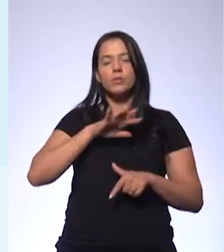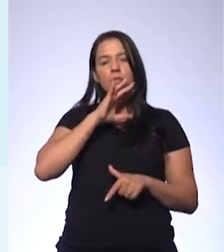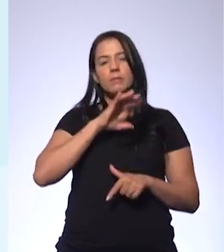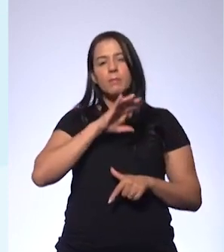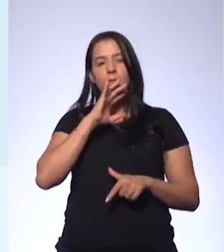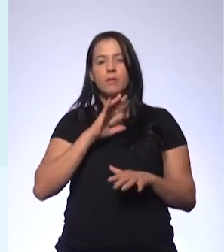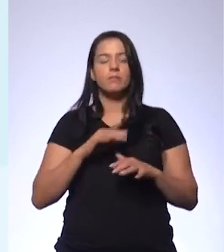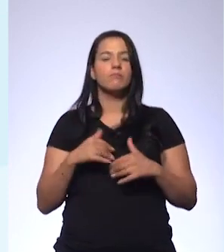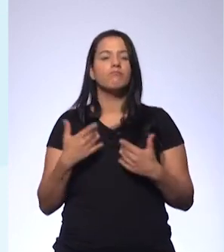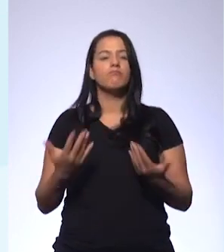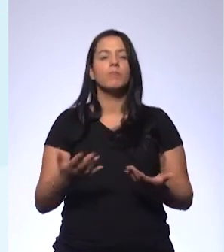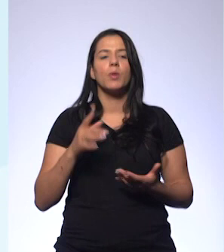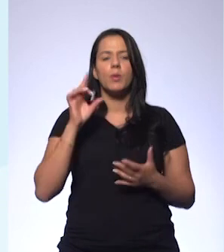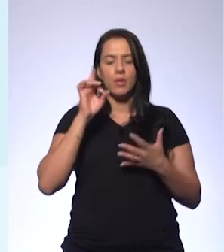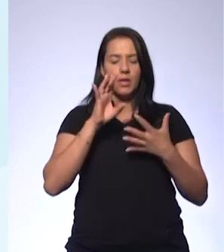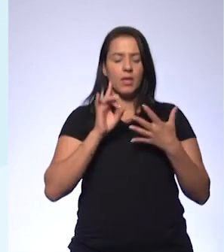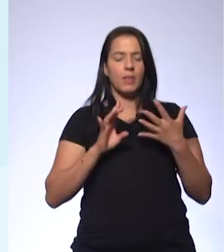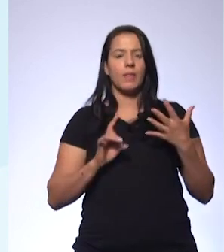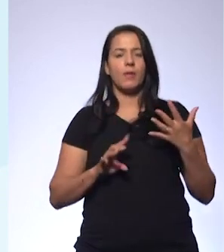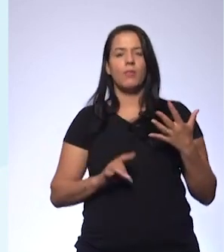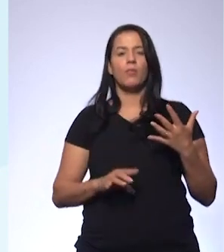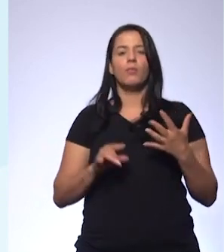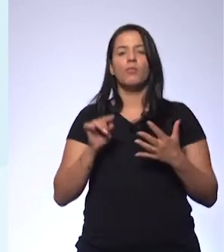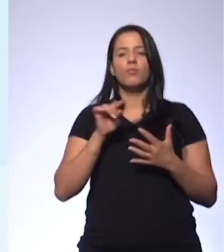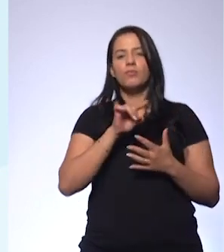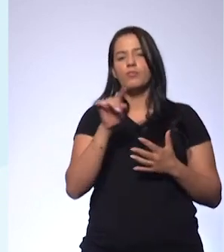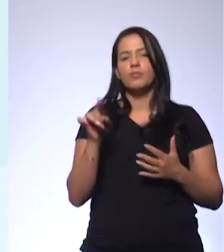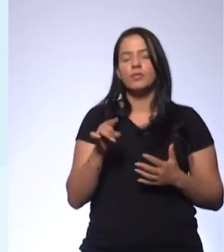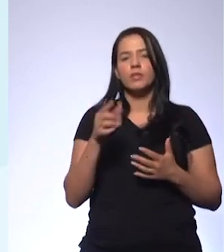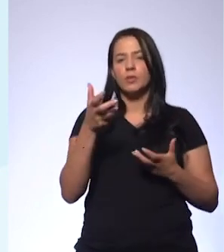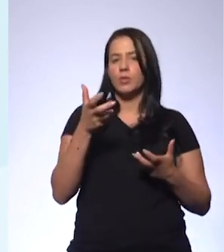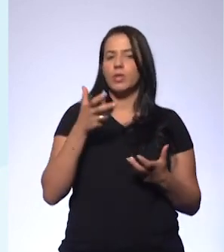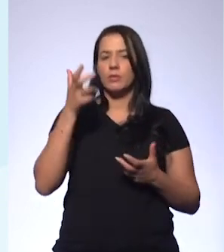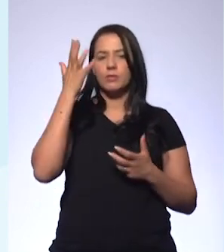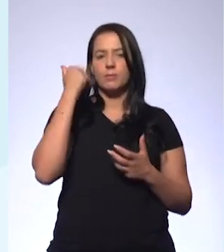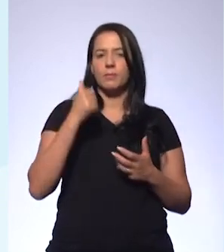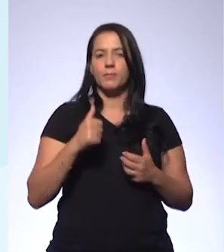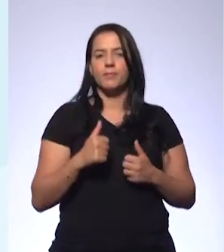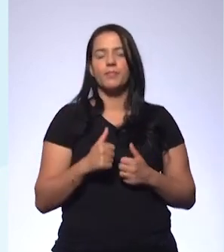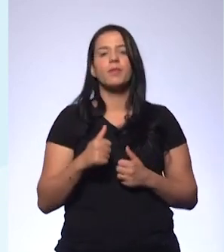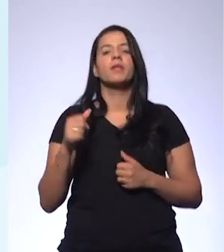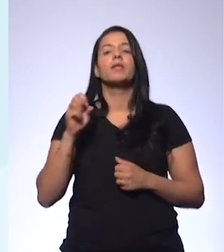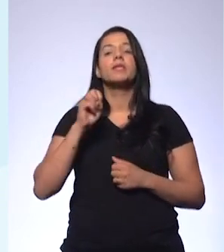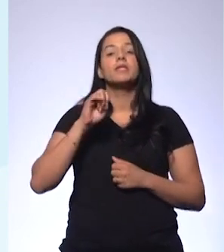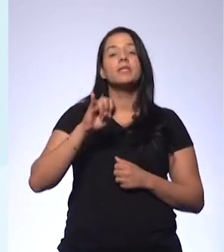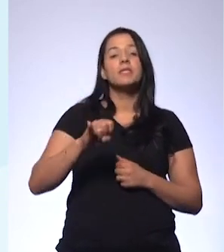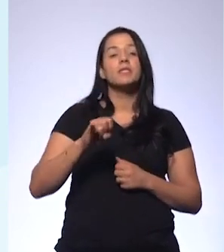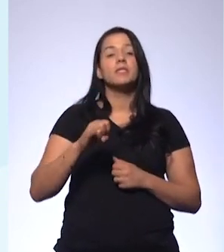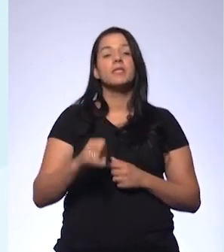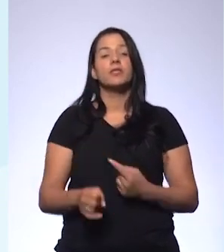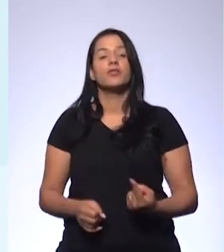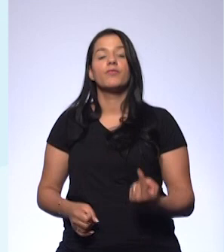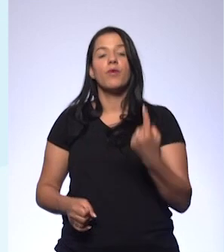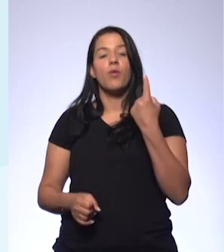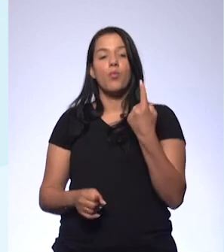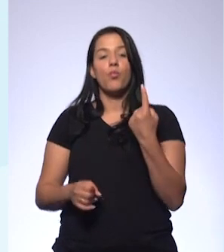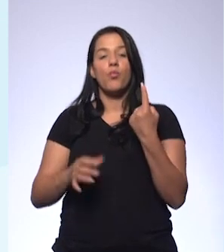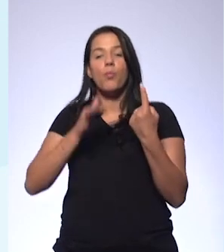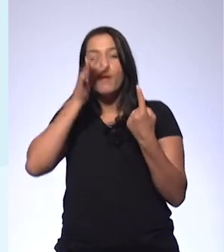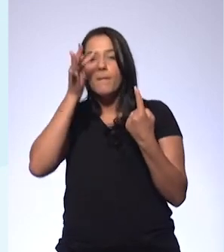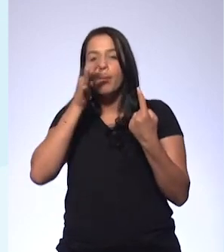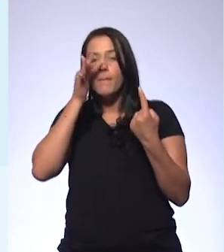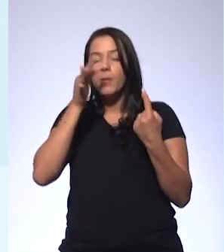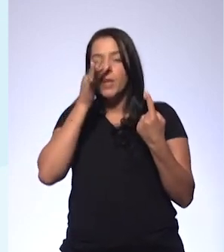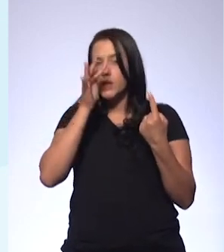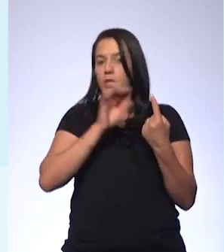Então, considerando aí esses fatores, eu quero saber de vocês, né? Se a gente tiver apenas a presença de um tipo de planta ali,